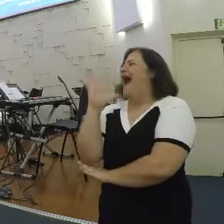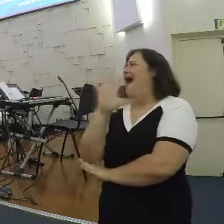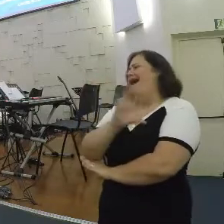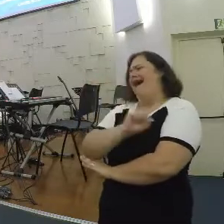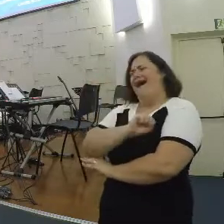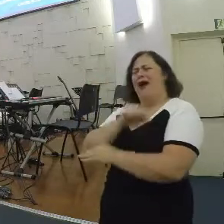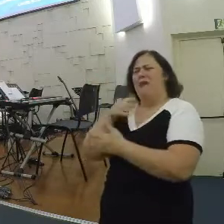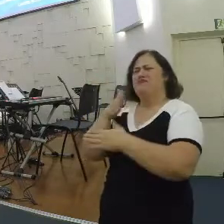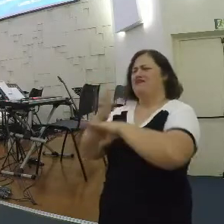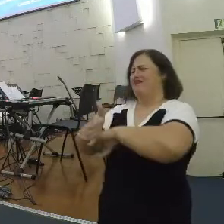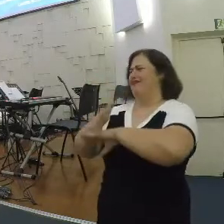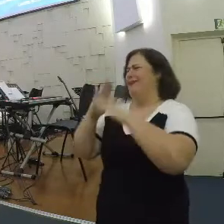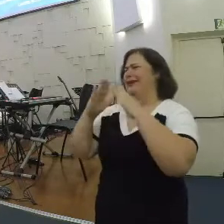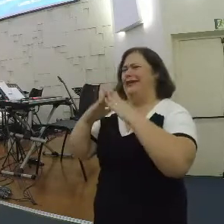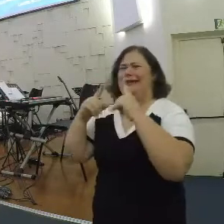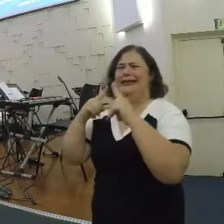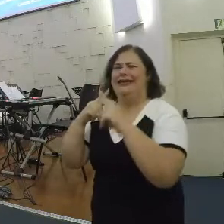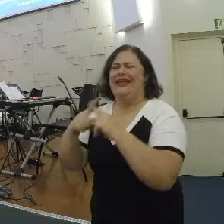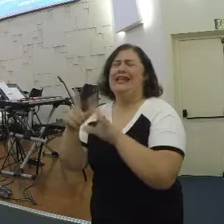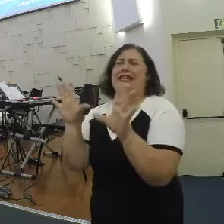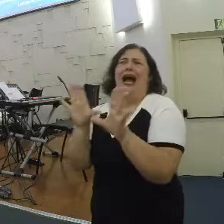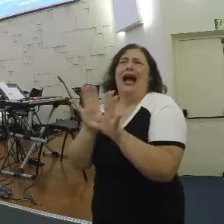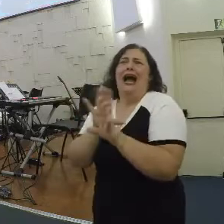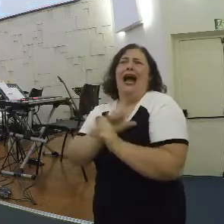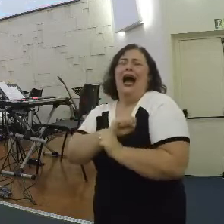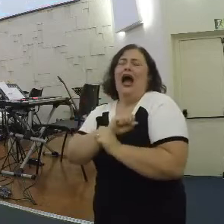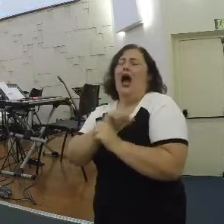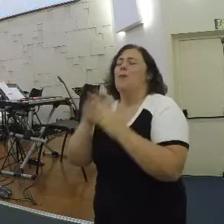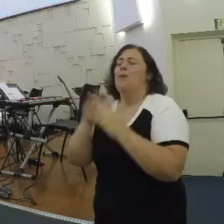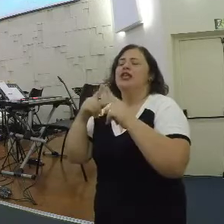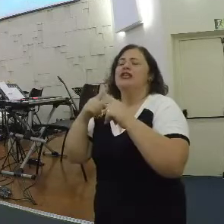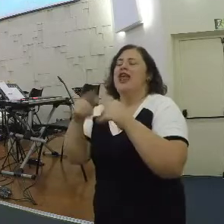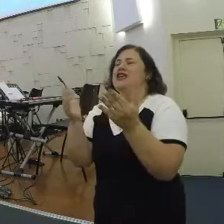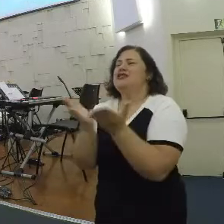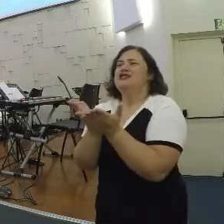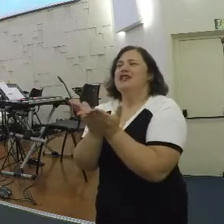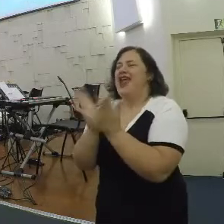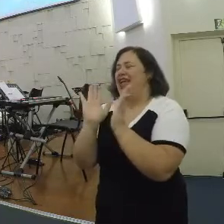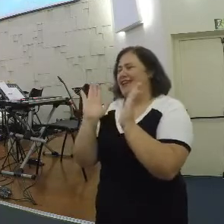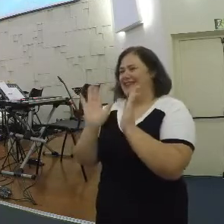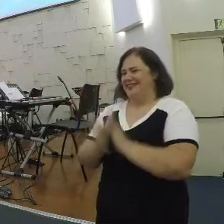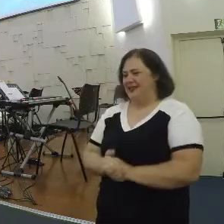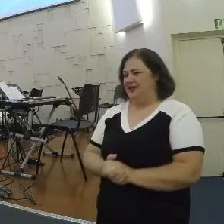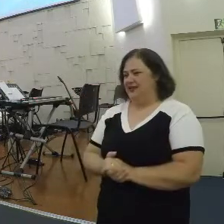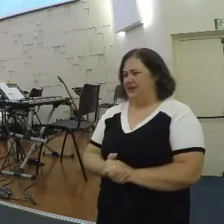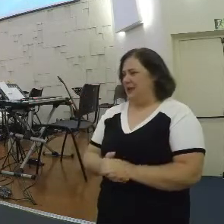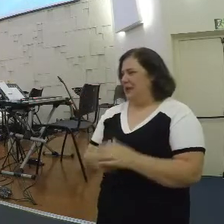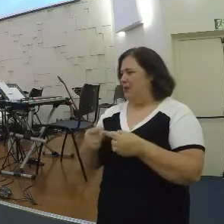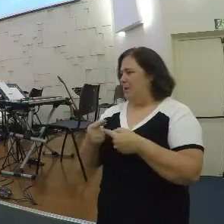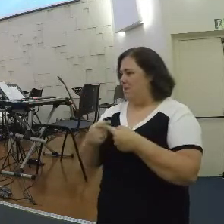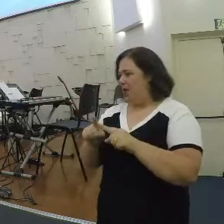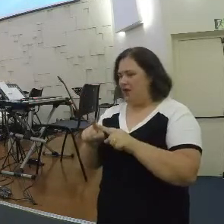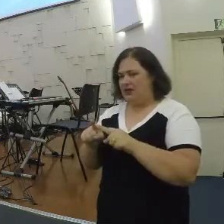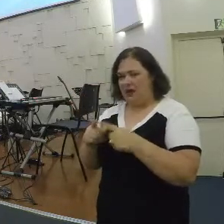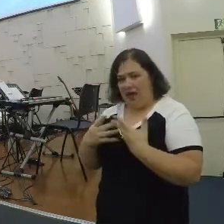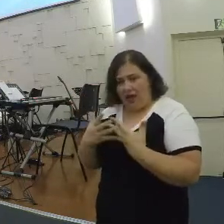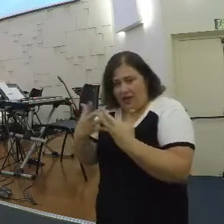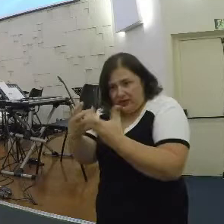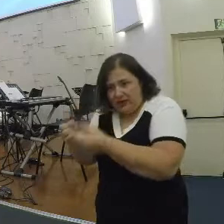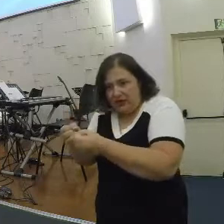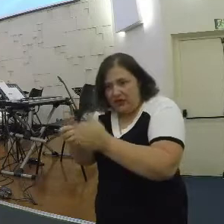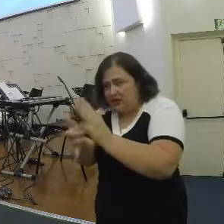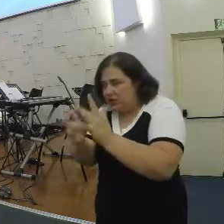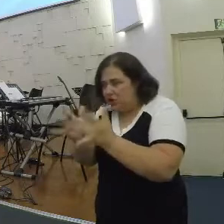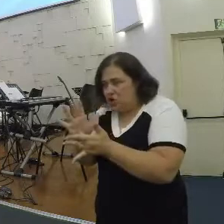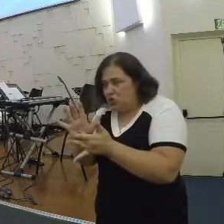vida virão. Esta igreja prega, e vocês são testemunhas disso, que nesse mundo nós sempre